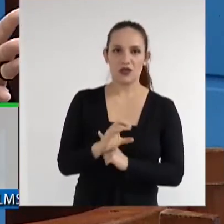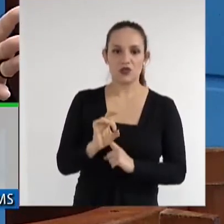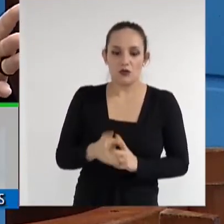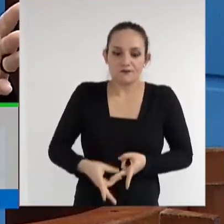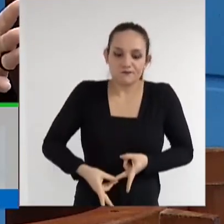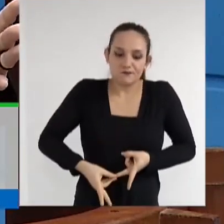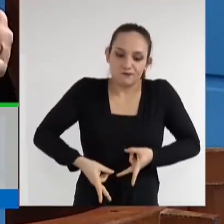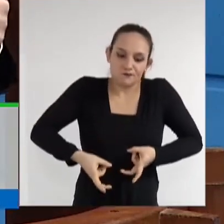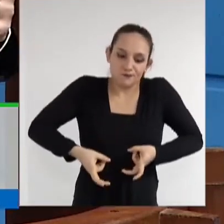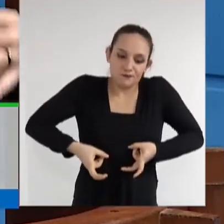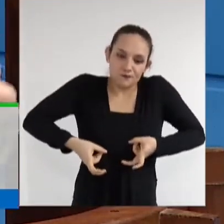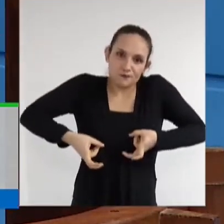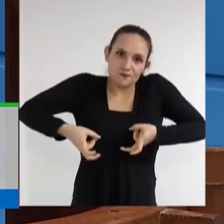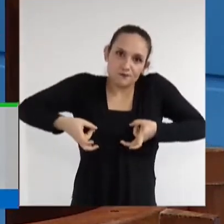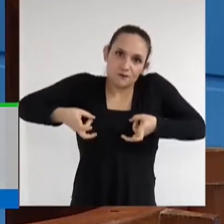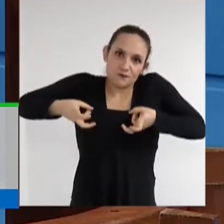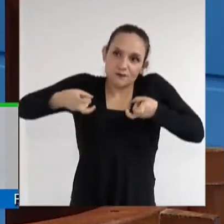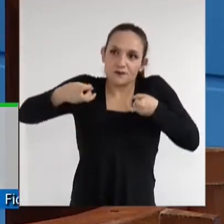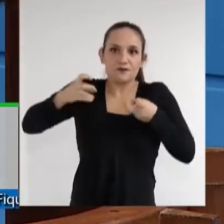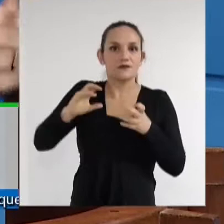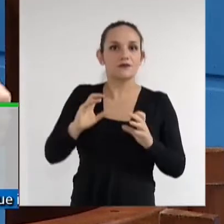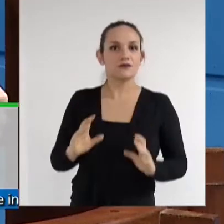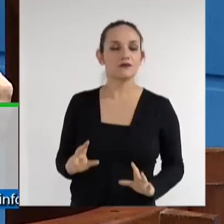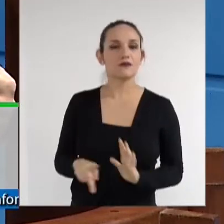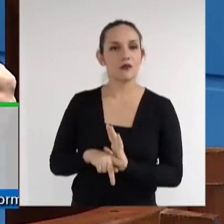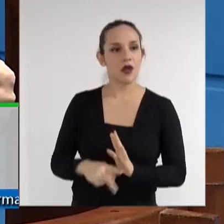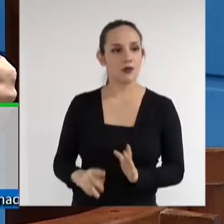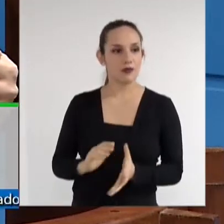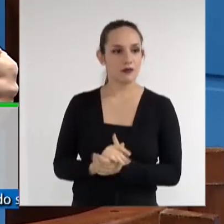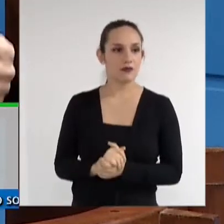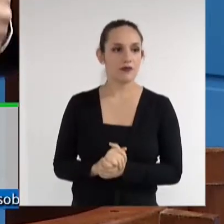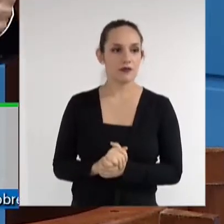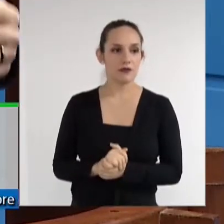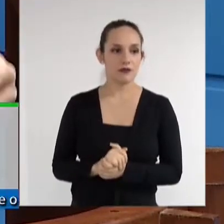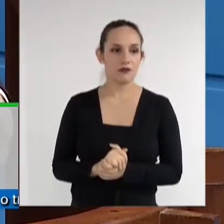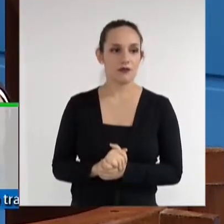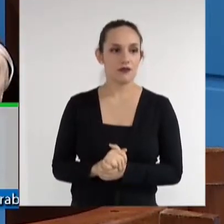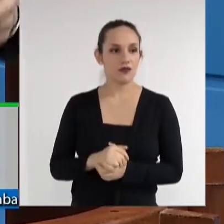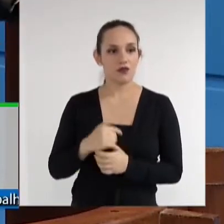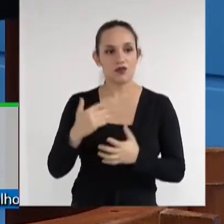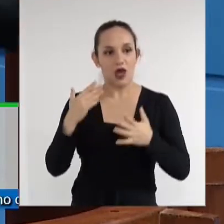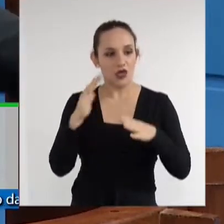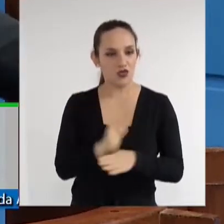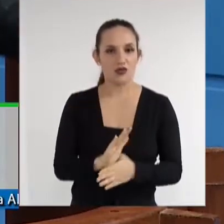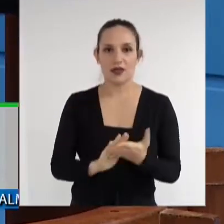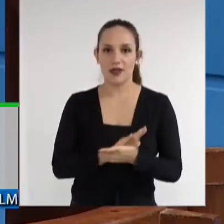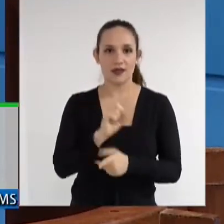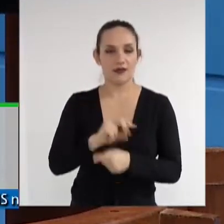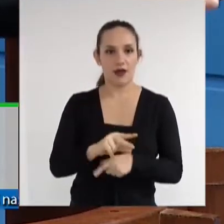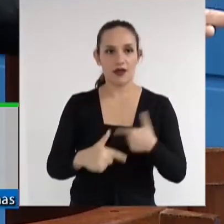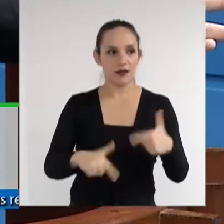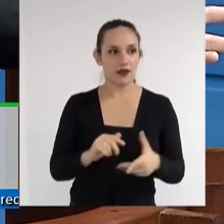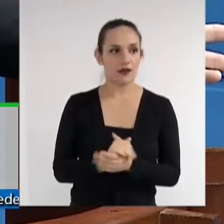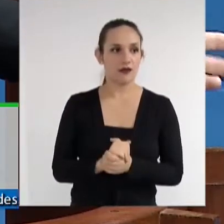parasita, é um capital que se reproduz sem gerar emprego, sem